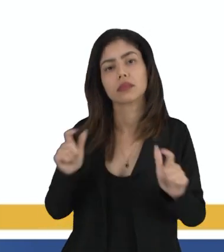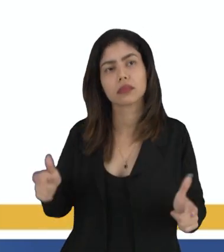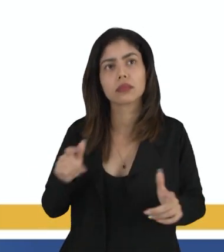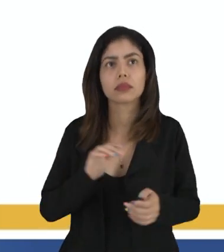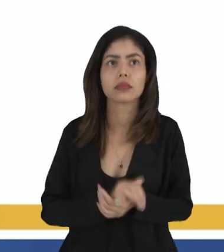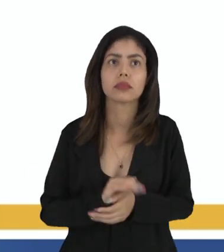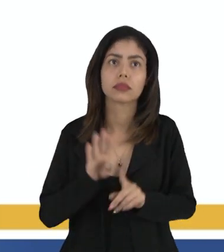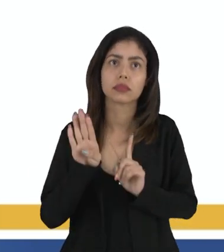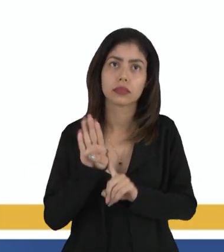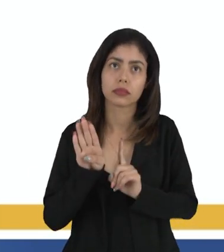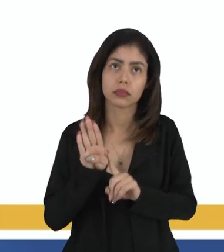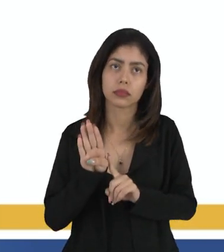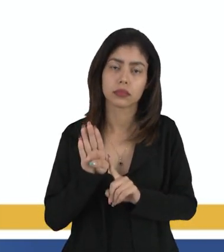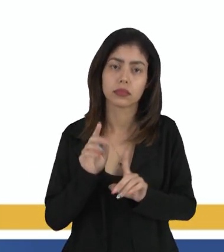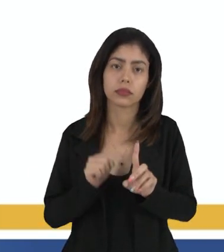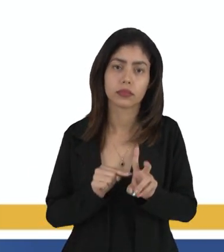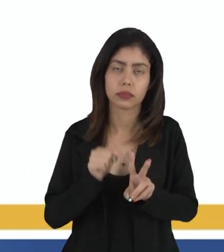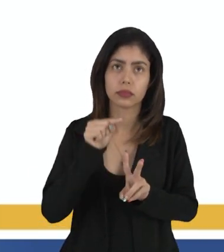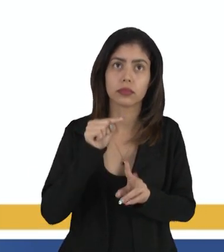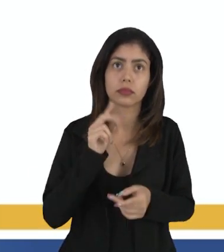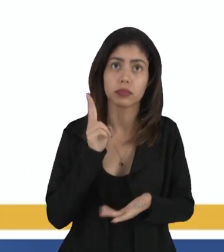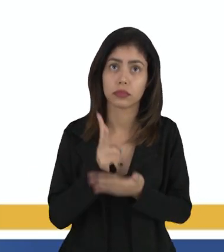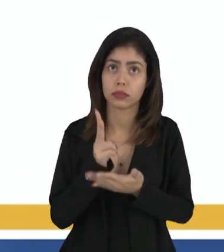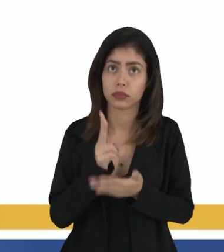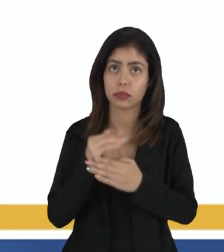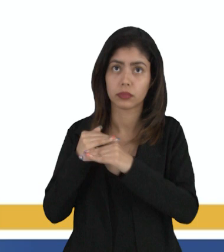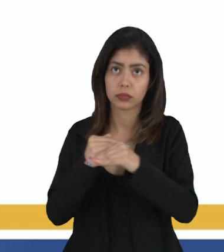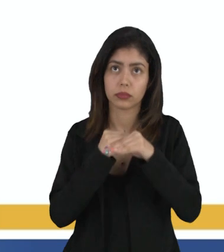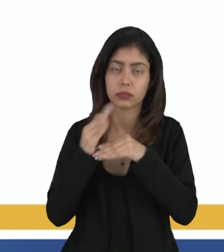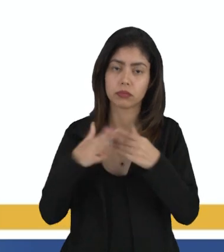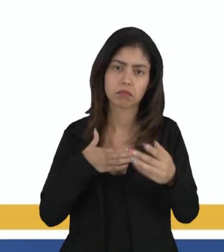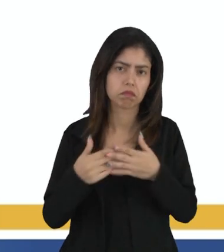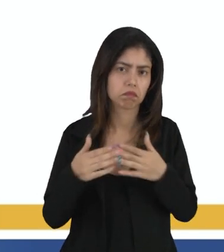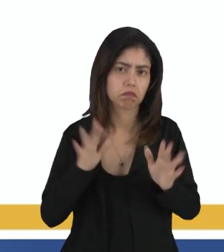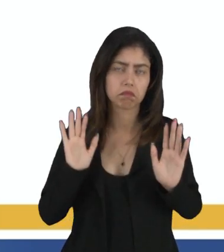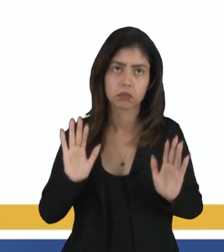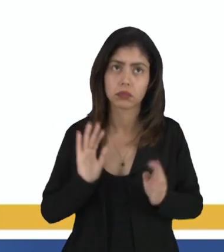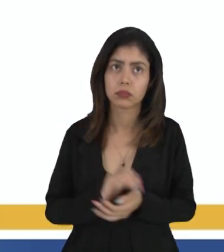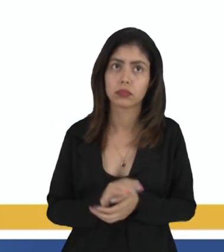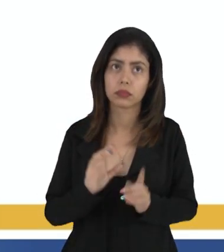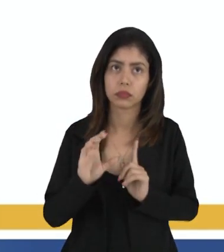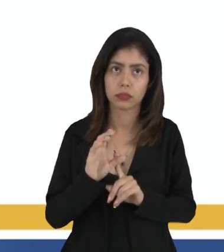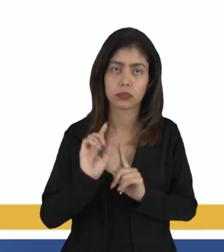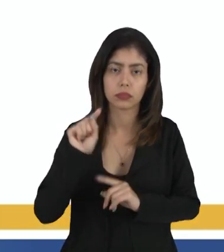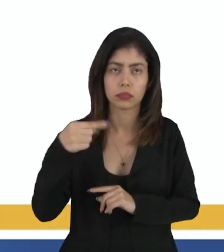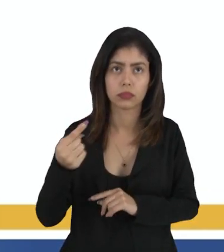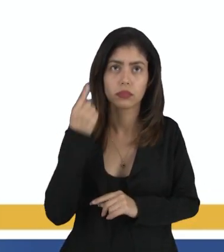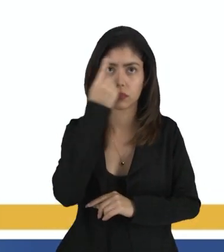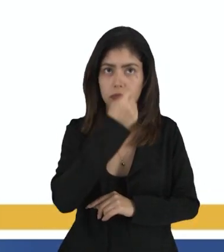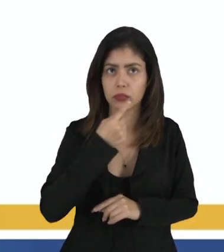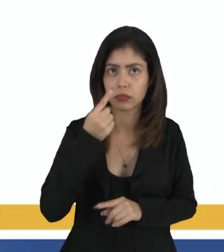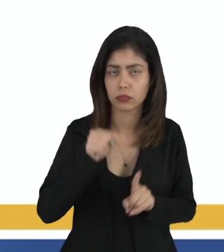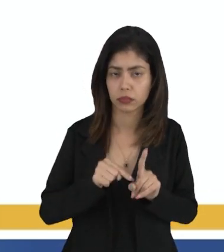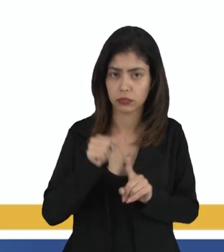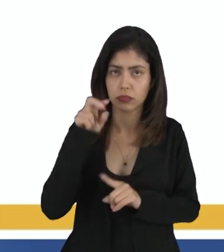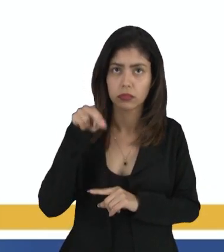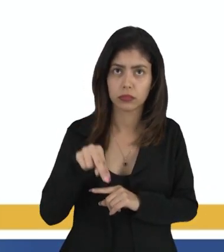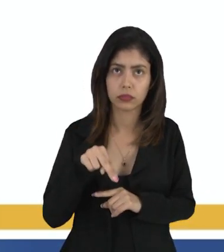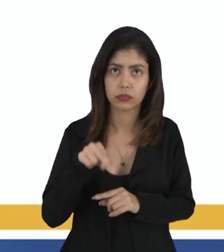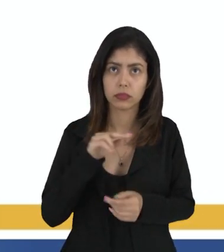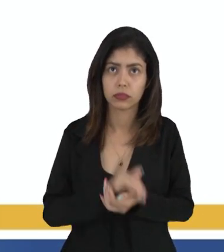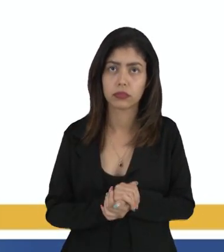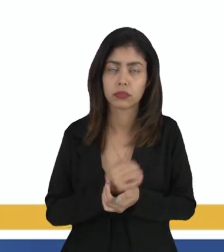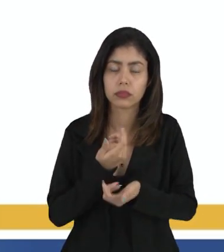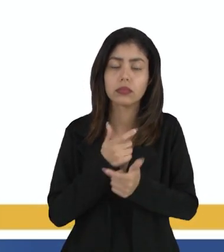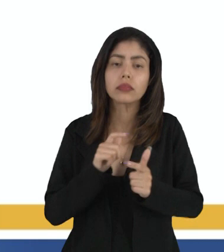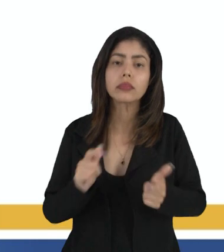temperatura é maior. A B. As temperaturas são sempre iguais em qualquer instante. C. Após 1 hora, a